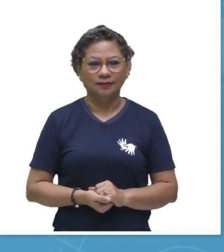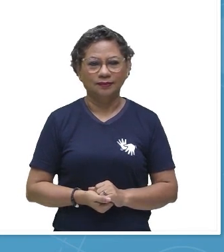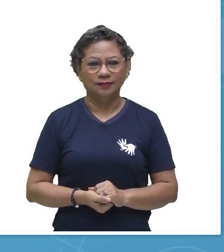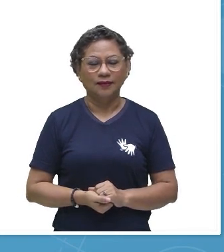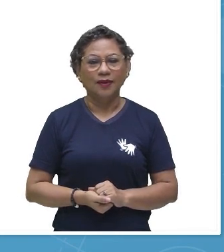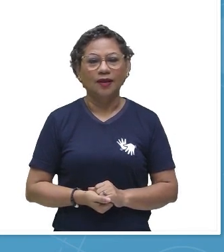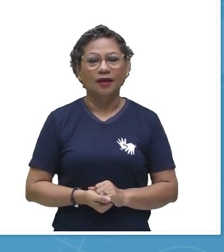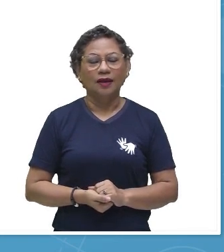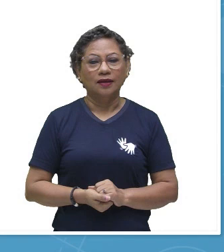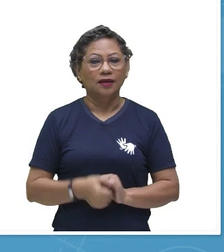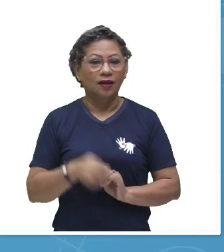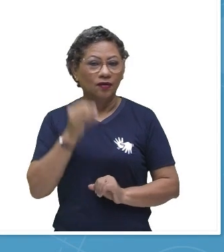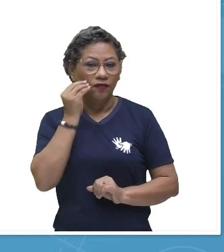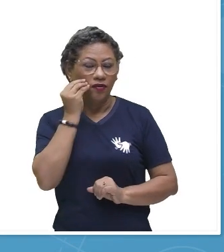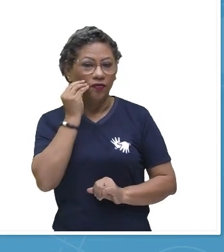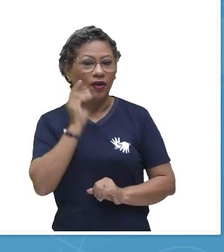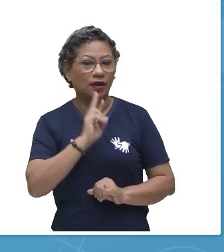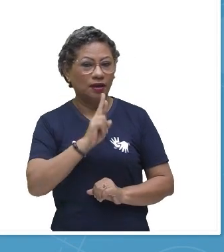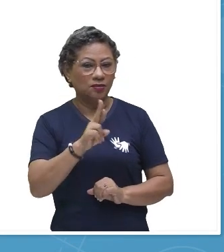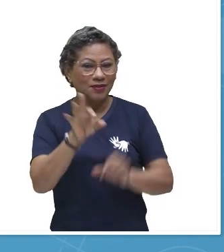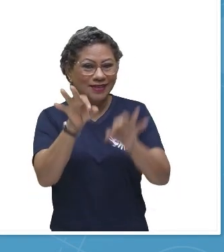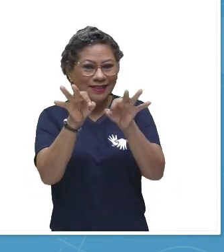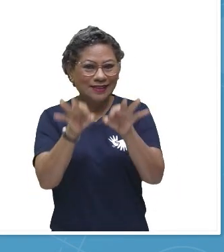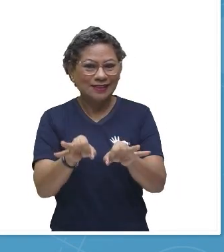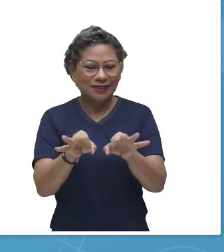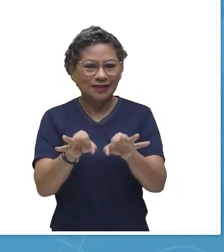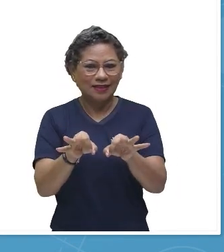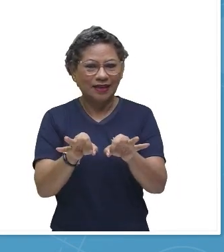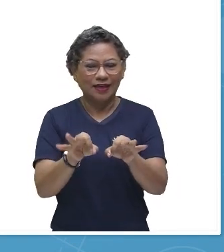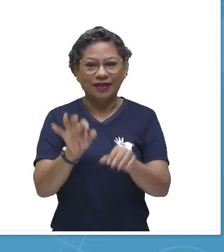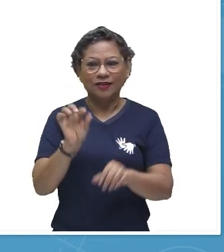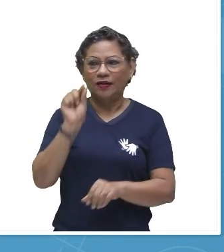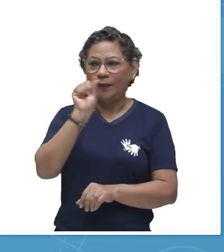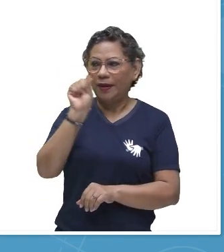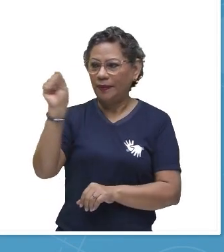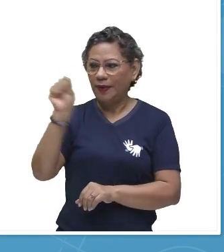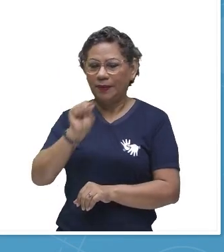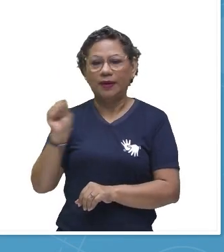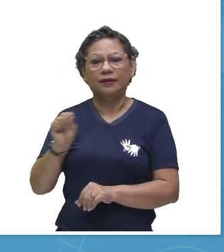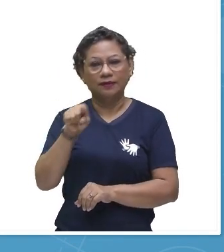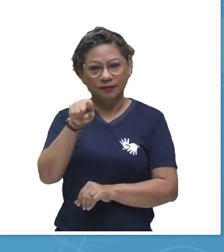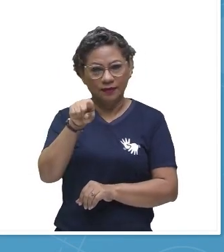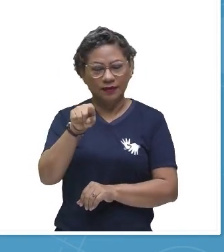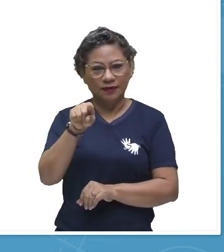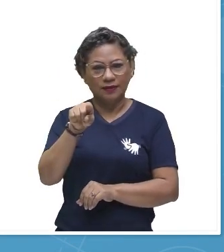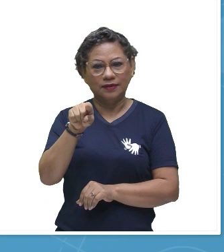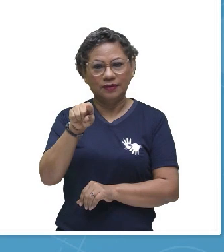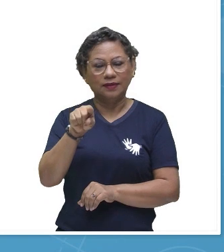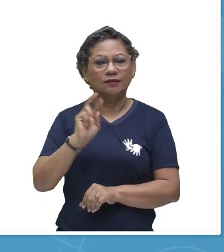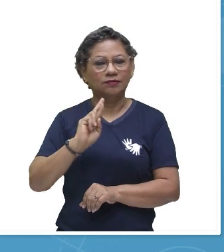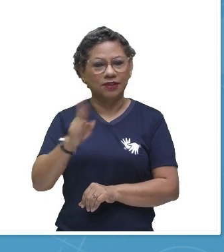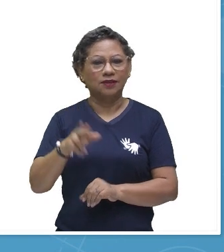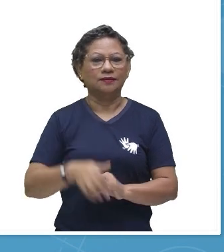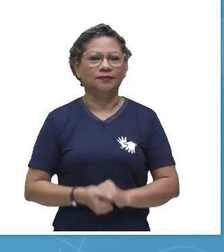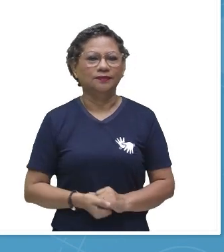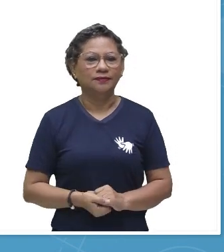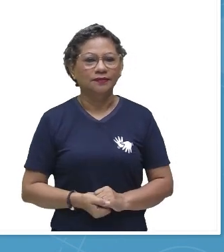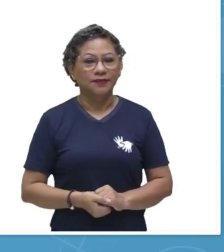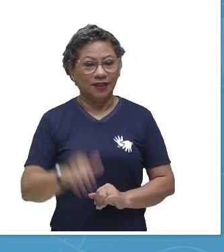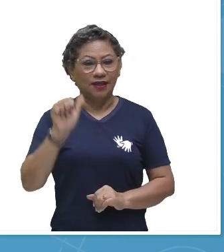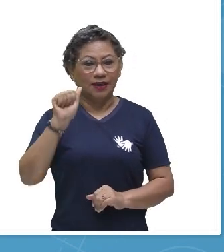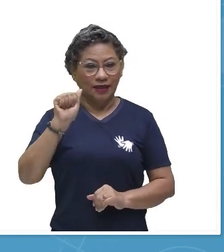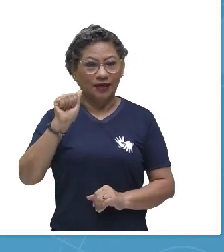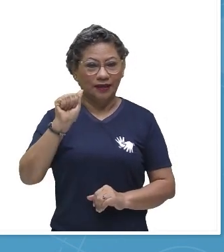vamos ver o gabarito das nossas duas questões. Na questão 1, letra A, retas reversas, e letra B,